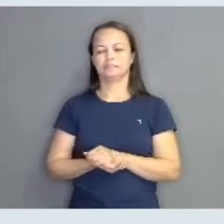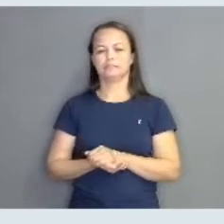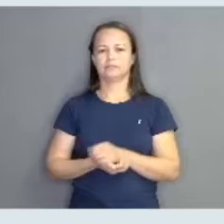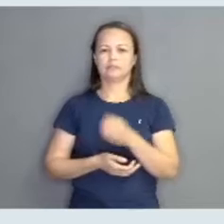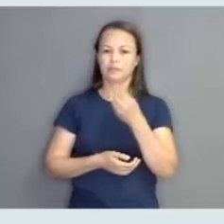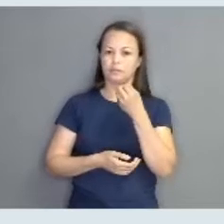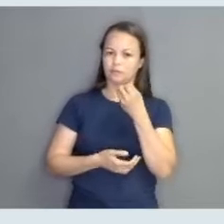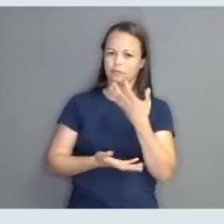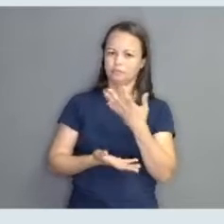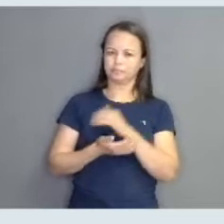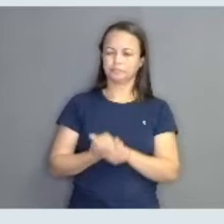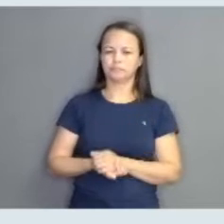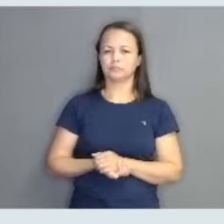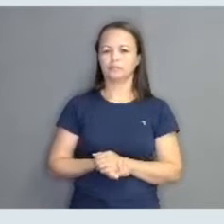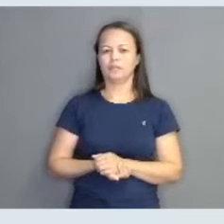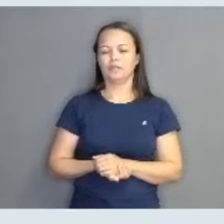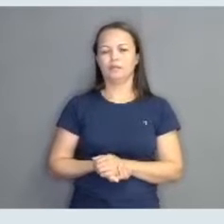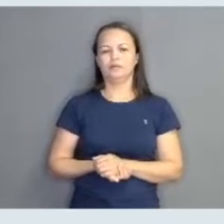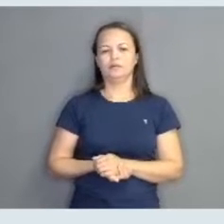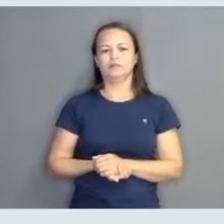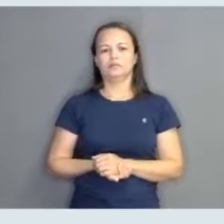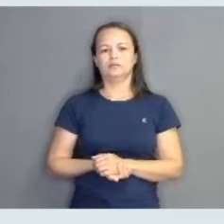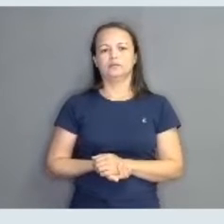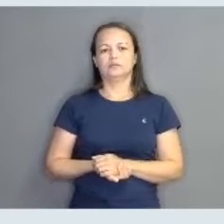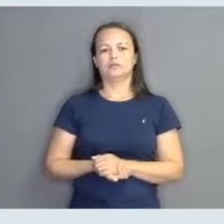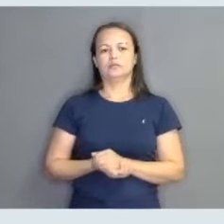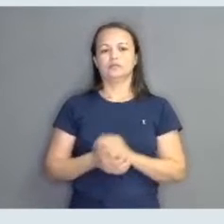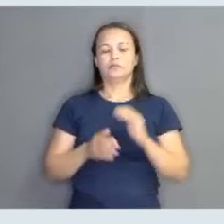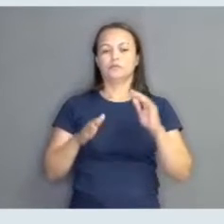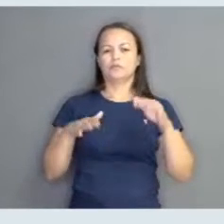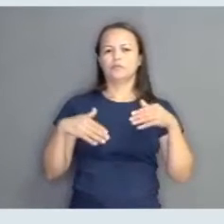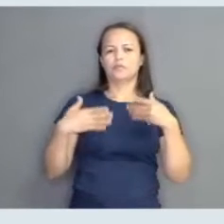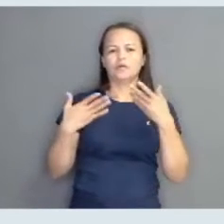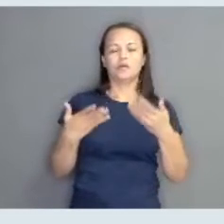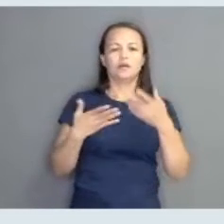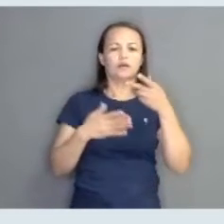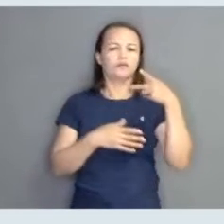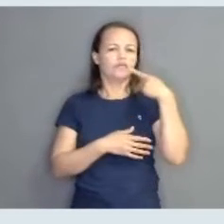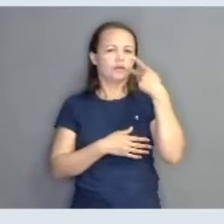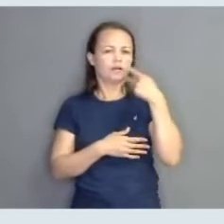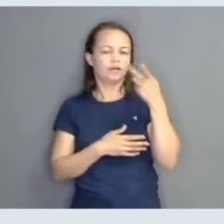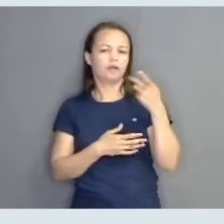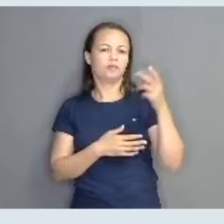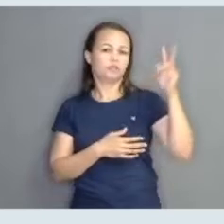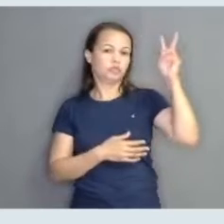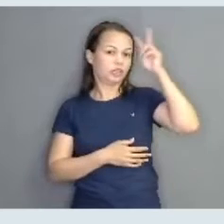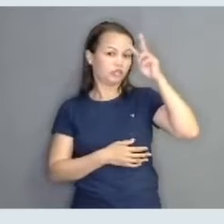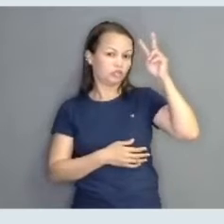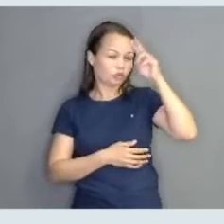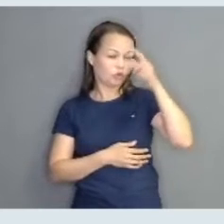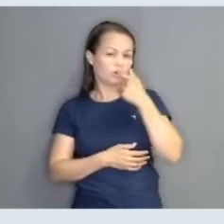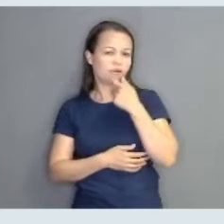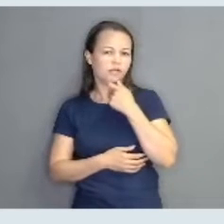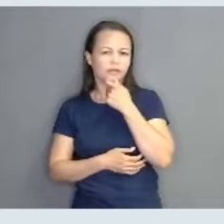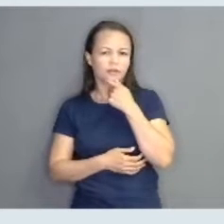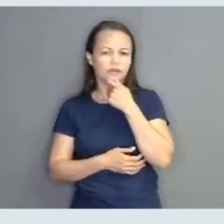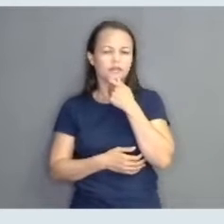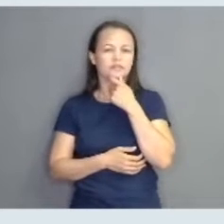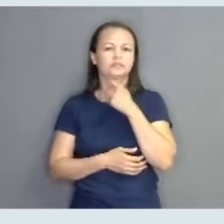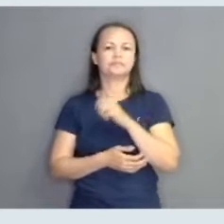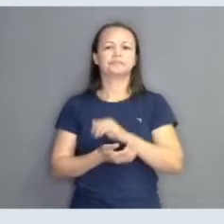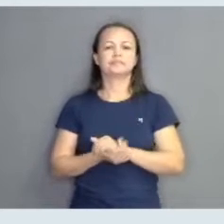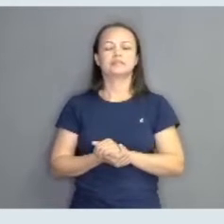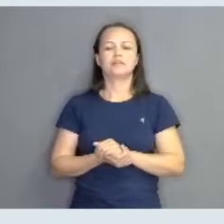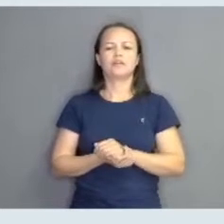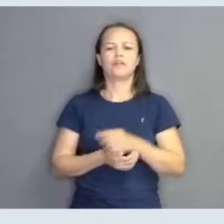Bom, quando falamos da história inglesa, do absolutismo, nós temos